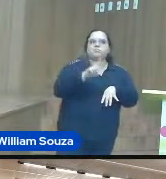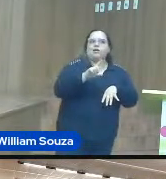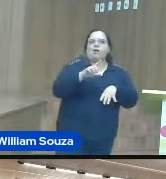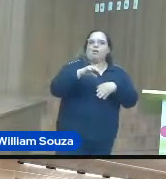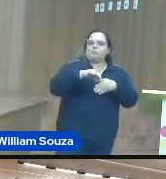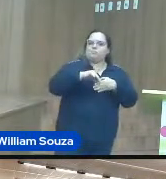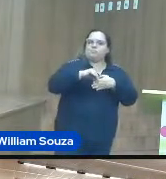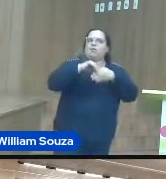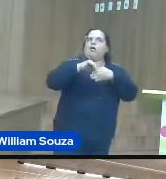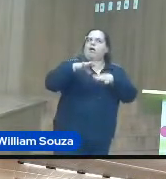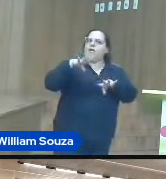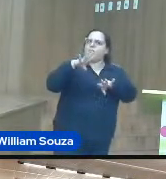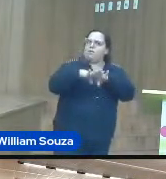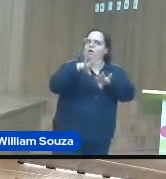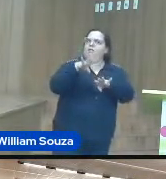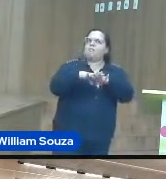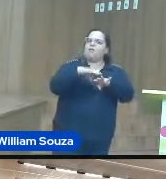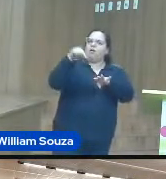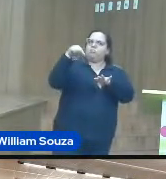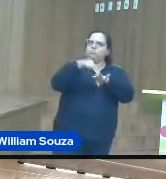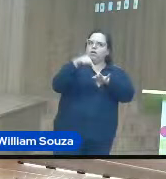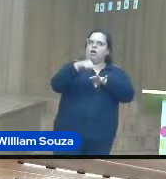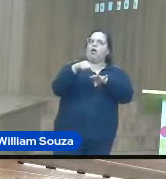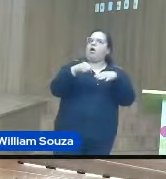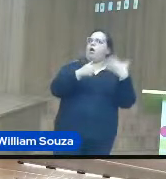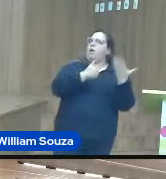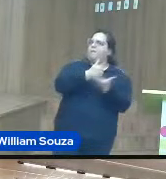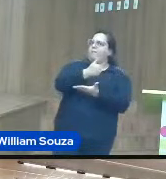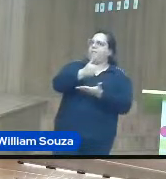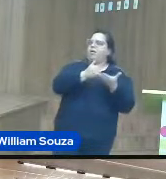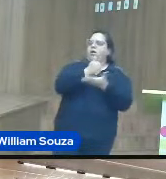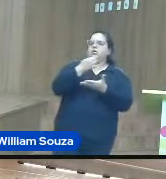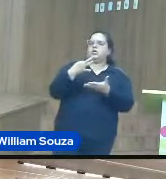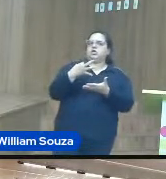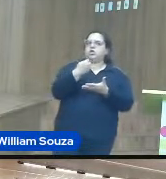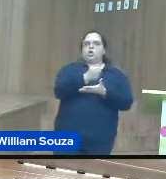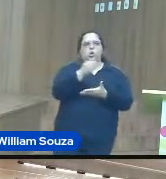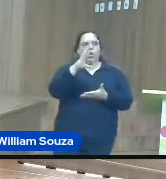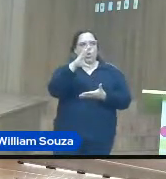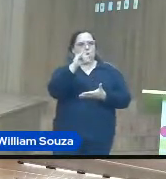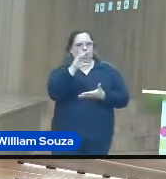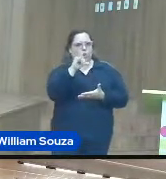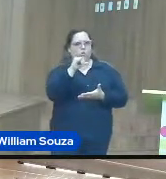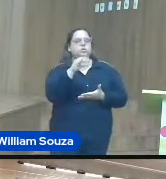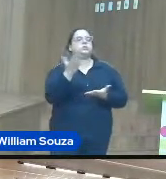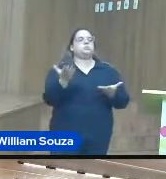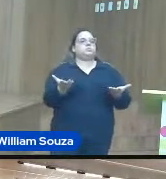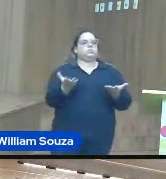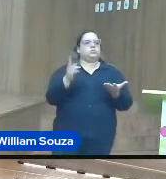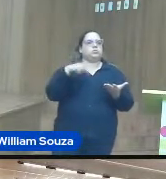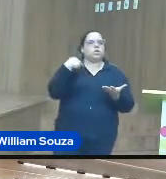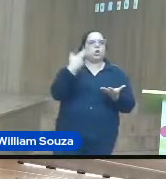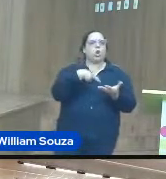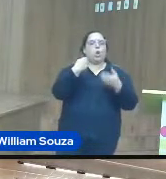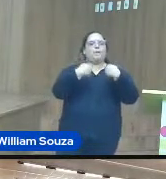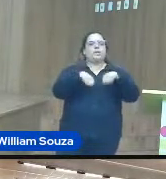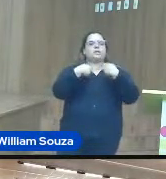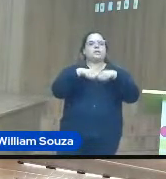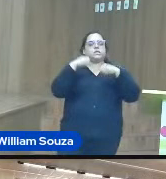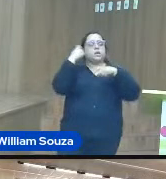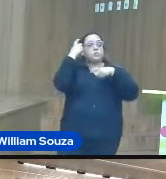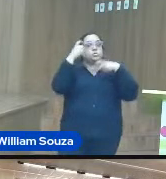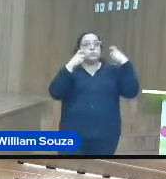a matemática é a base de todas as ciências. Então, a gente tem que se preocupar com